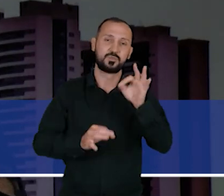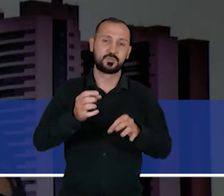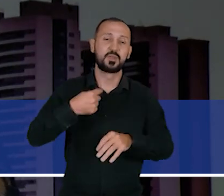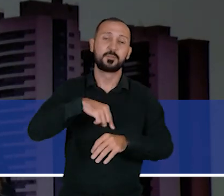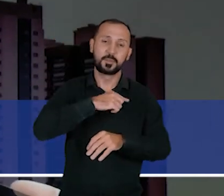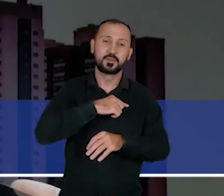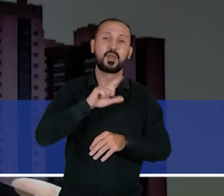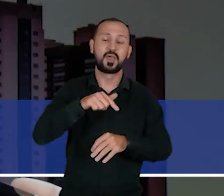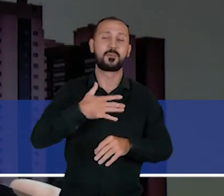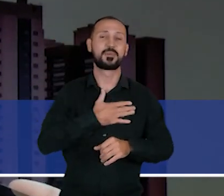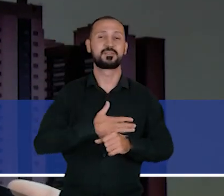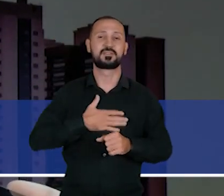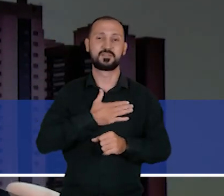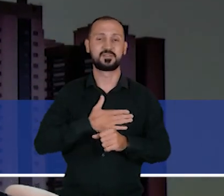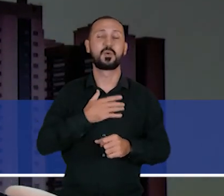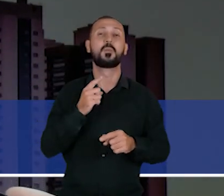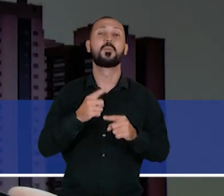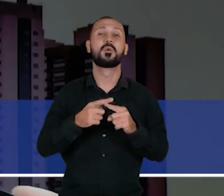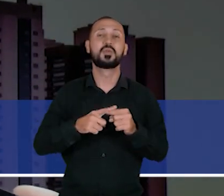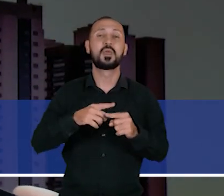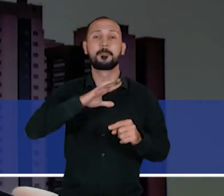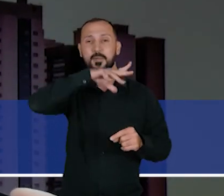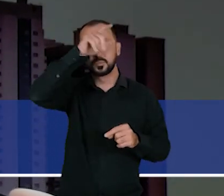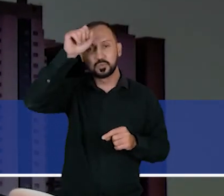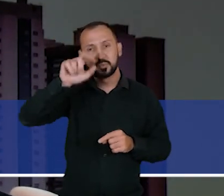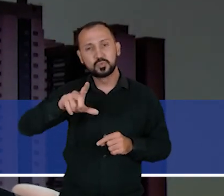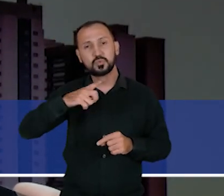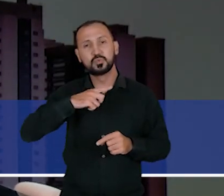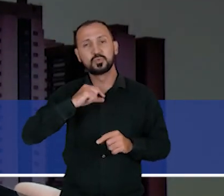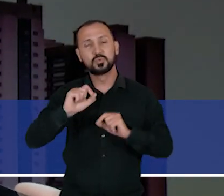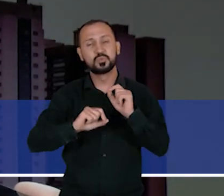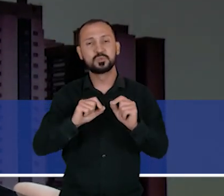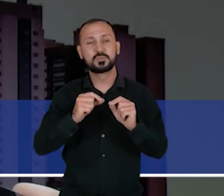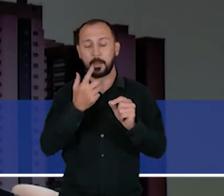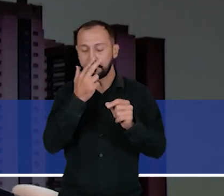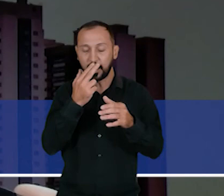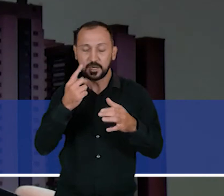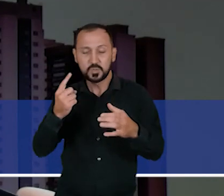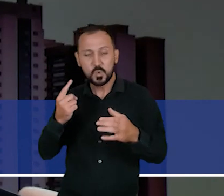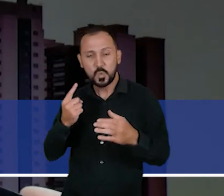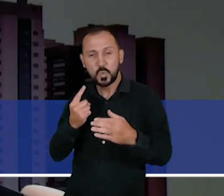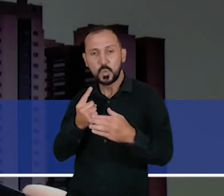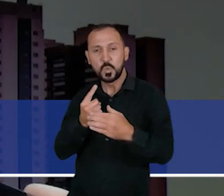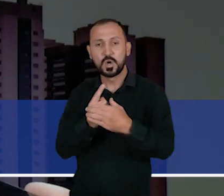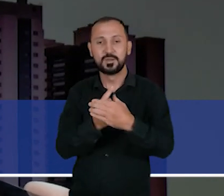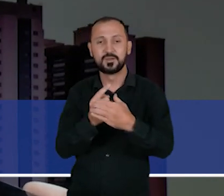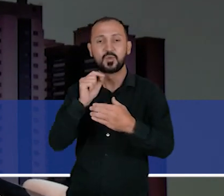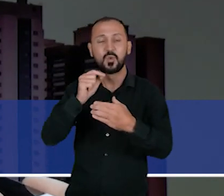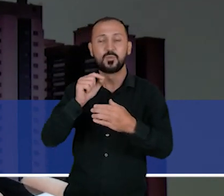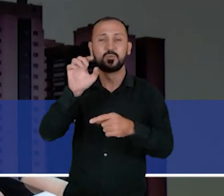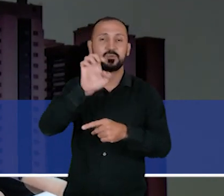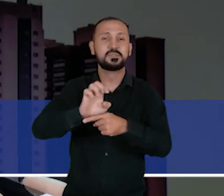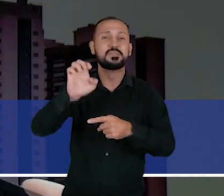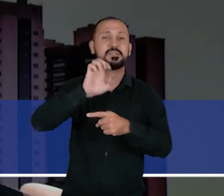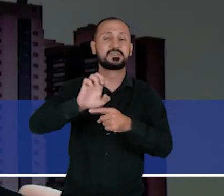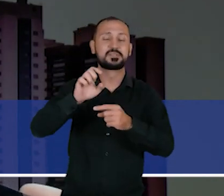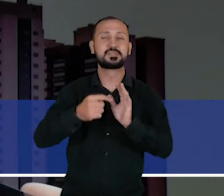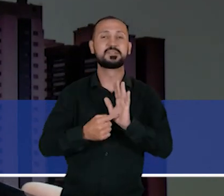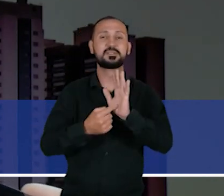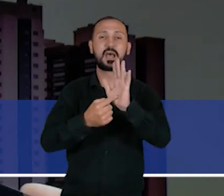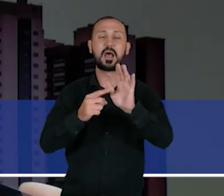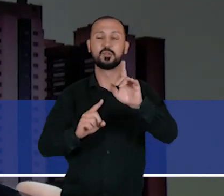segurança jurídica. Para nós é uma satisfação, por quê? Porque o Mato Grosso do Sul, ele está se inserindo, né,